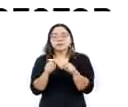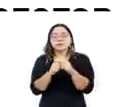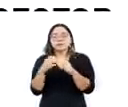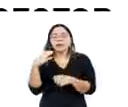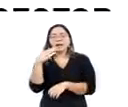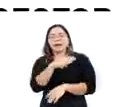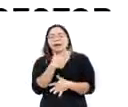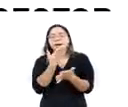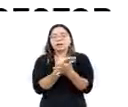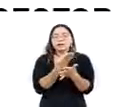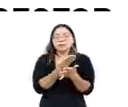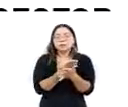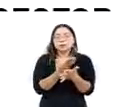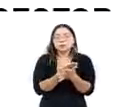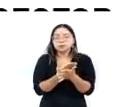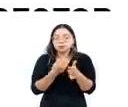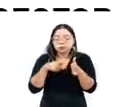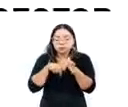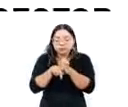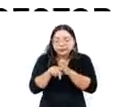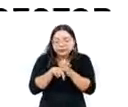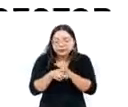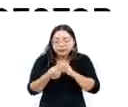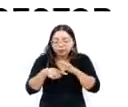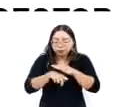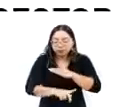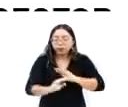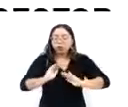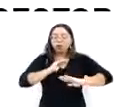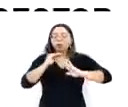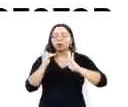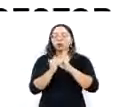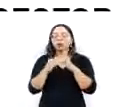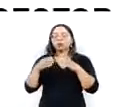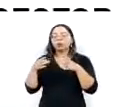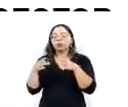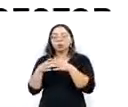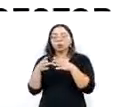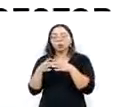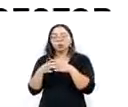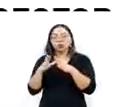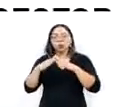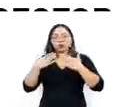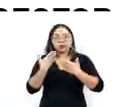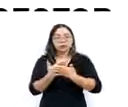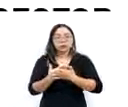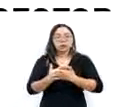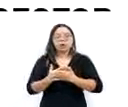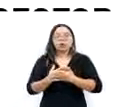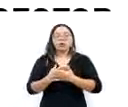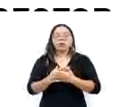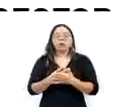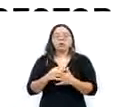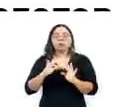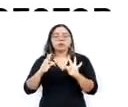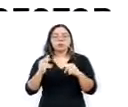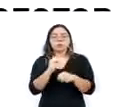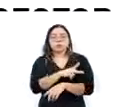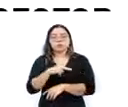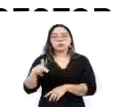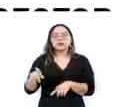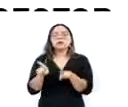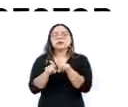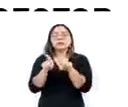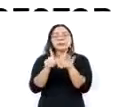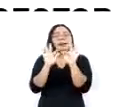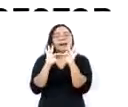fazer imediato um estudo diagnóstico aprofundado por toda a gestão escolar, pelos técnicos da secretaria, pelos